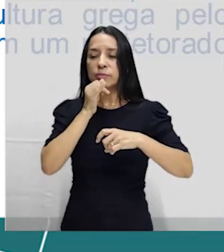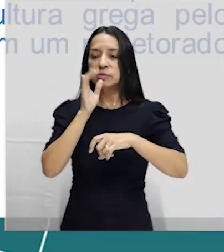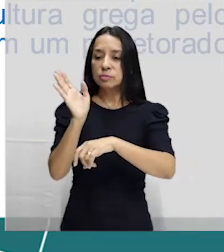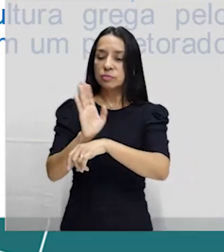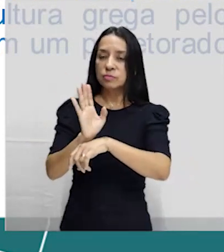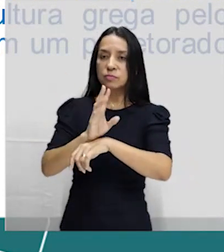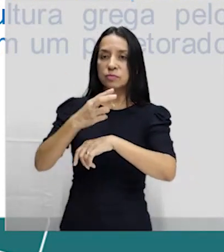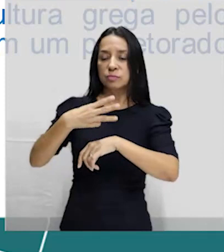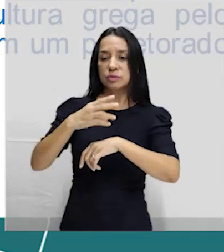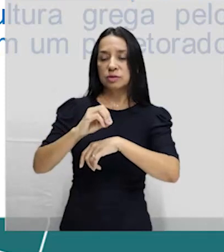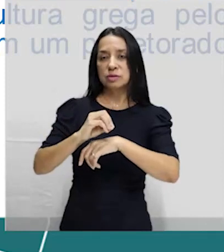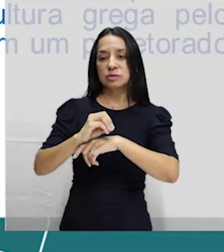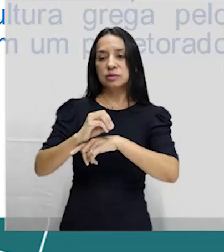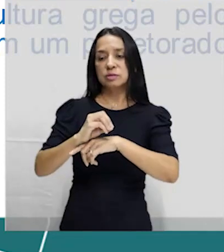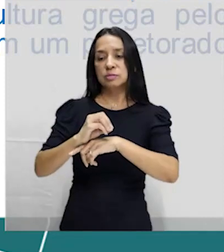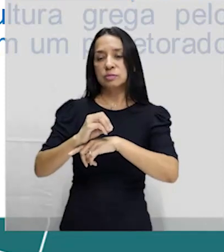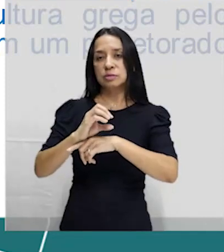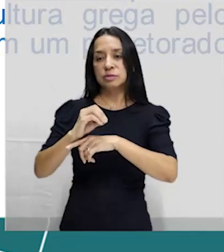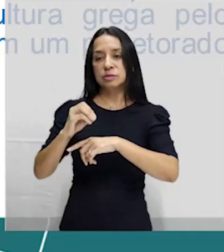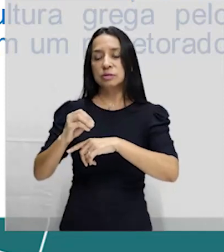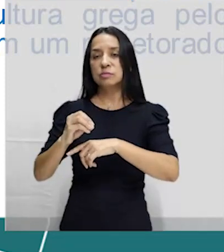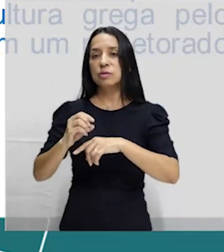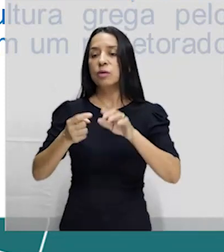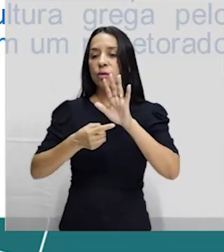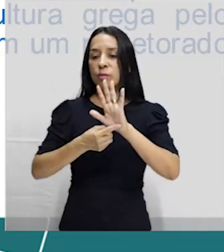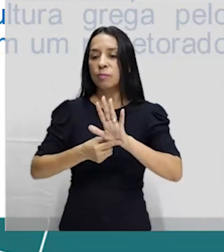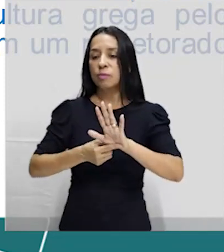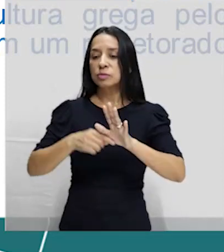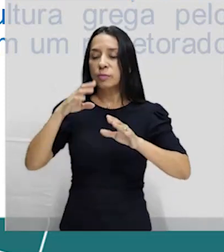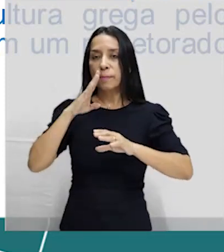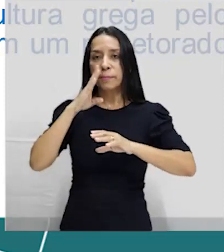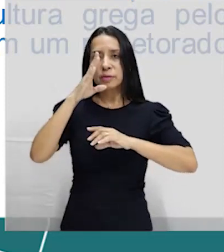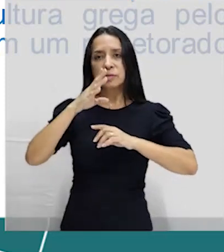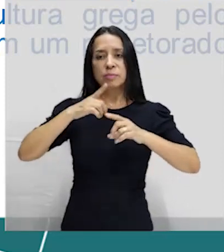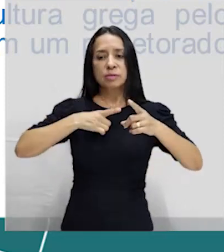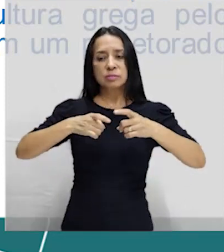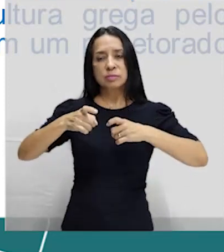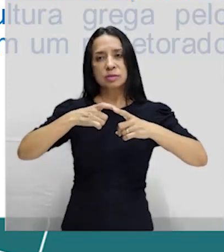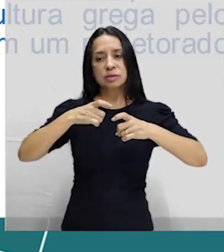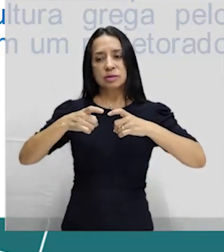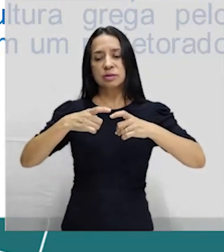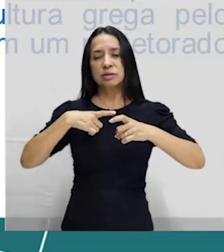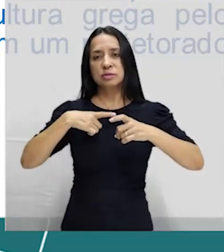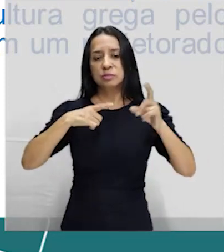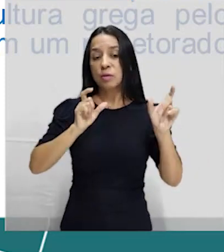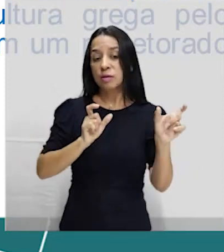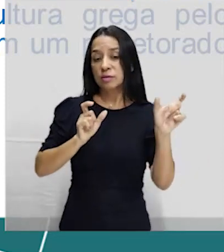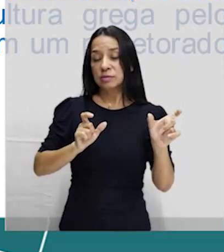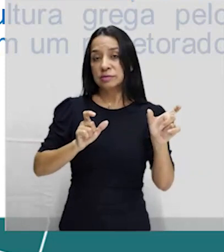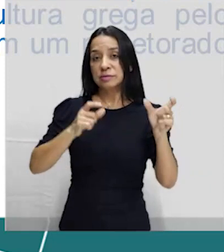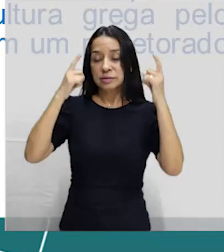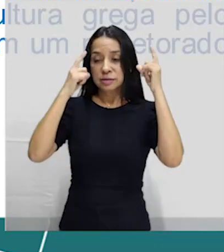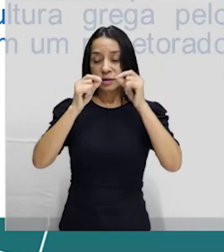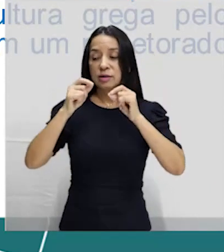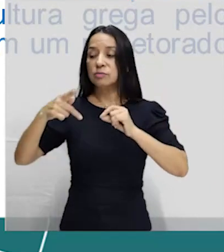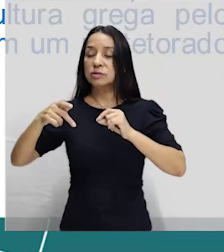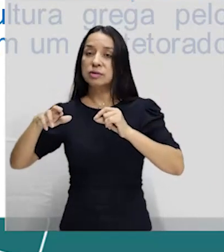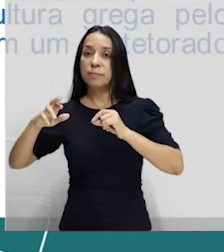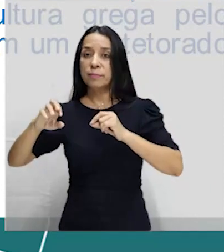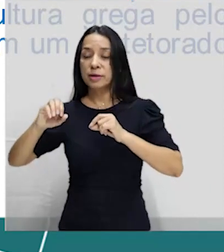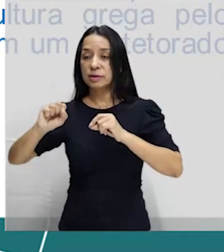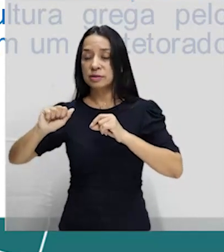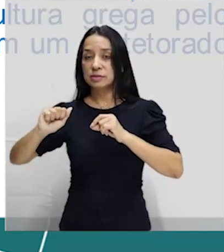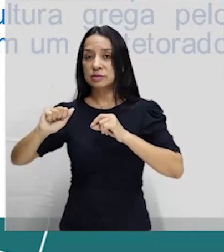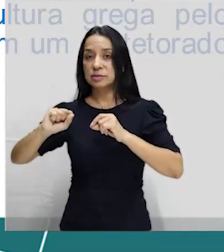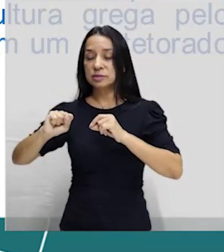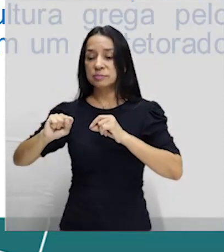nos mostra uma das principais batalhas travadas entre gregos e persas nas guerras médicas ou